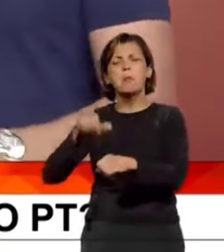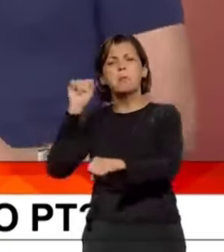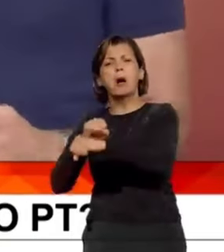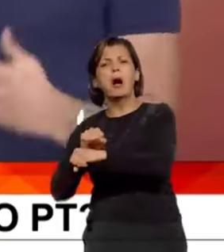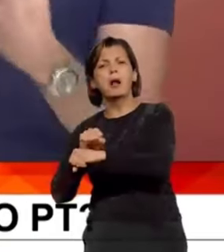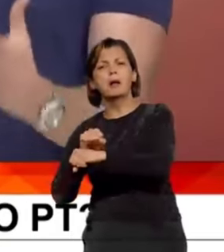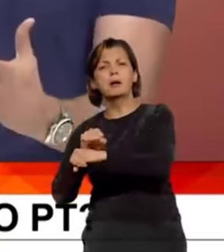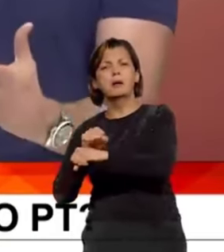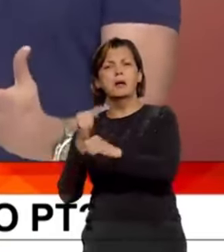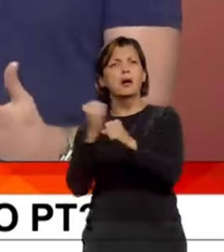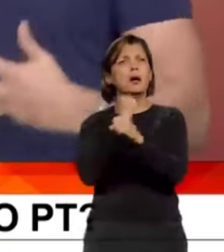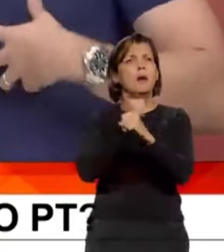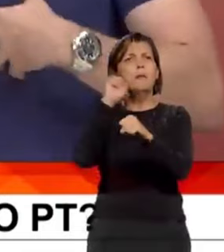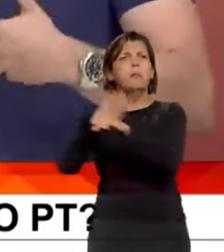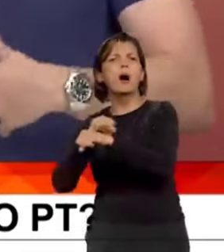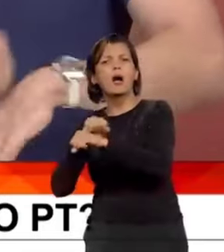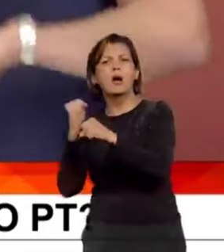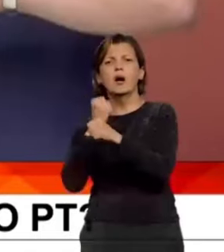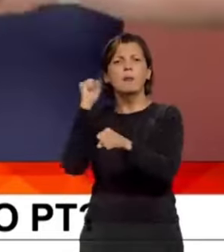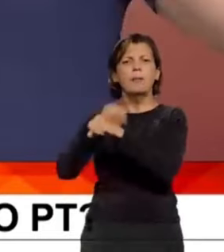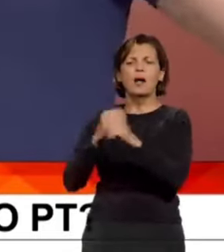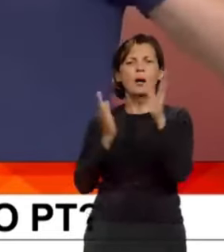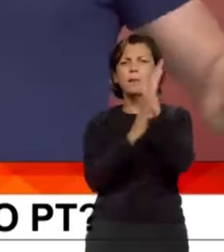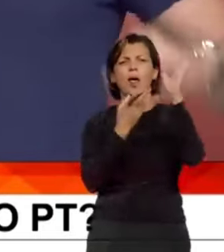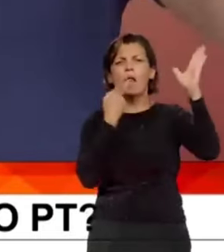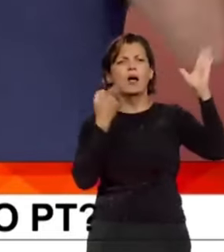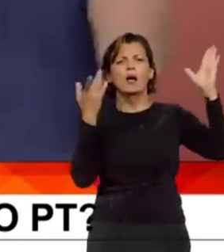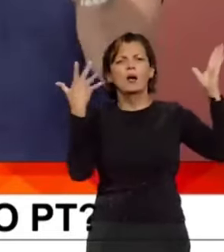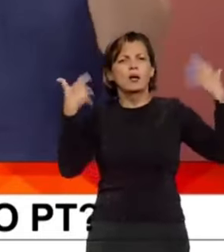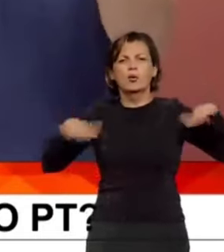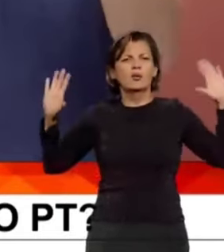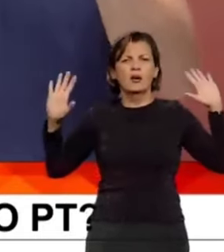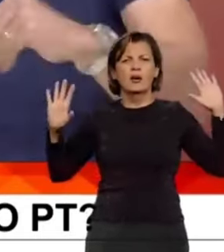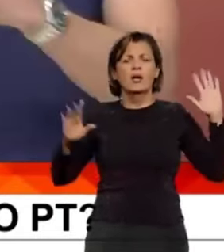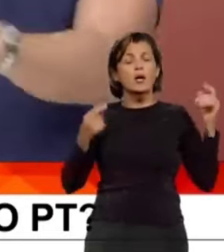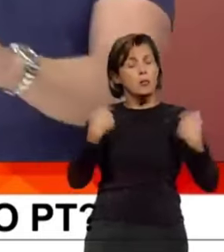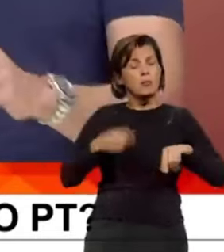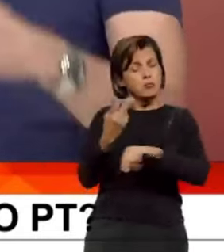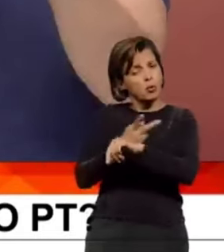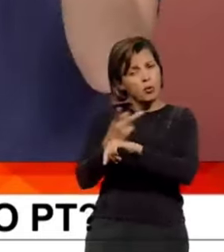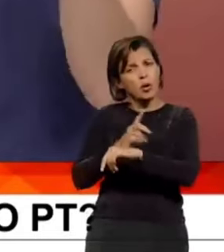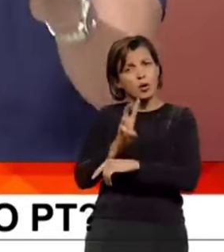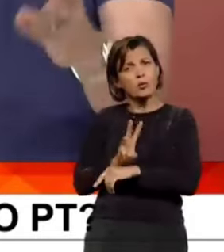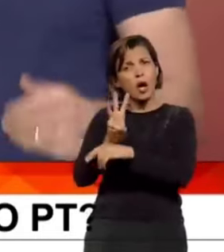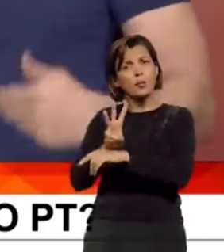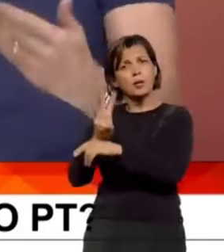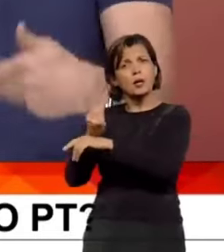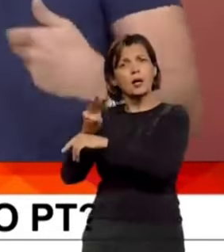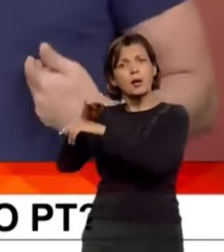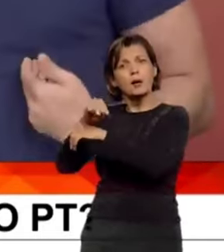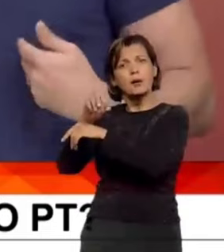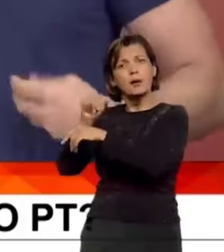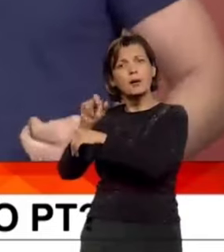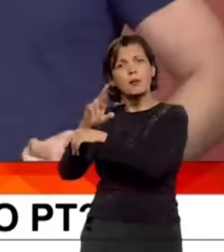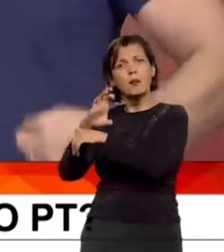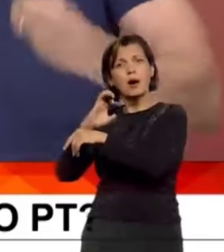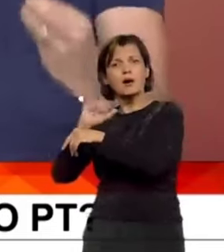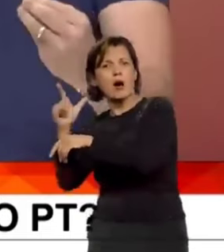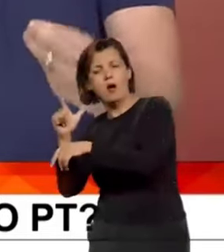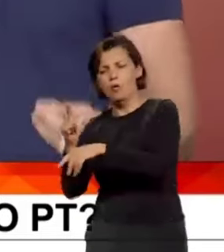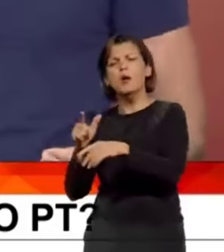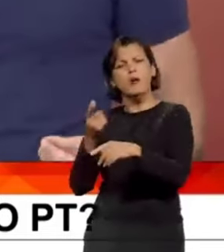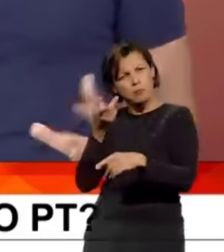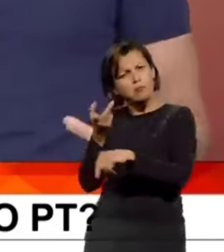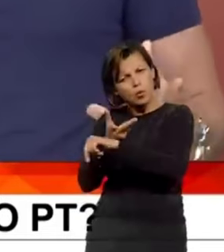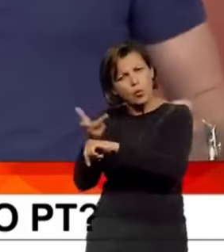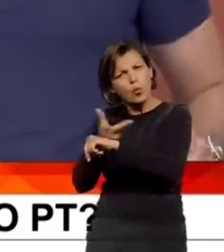termina eu não faz sentido eu abro mão de falar qualquer coisa depois devolver esse é o Pablo marcar o ponto com.br escuro mas eu vim aqui foi bater bater